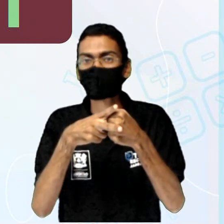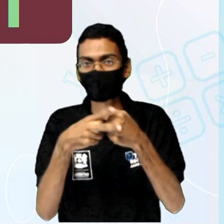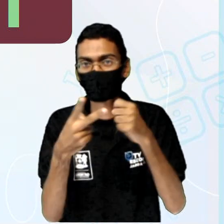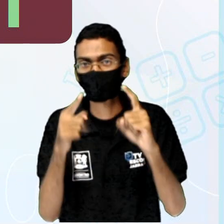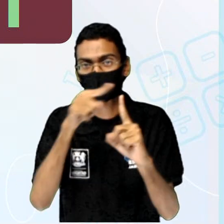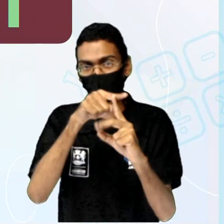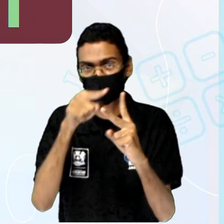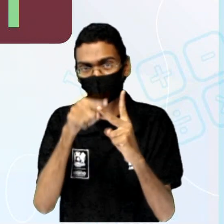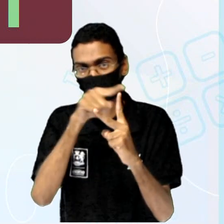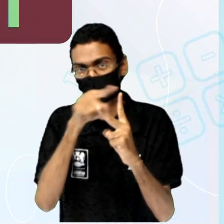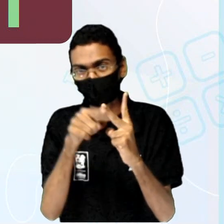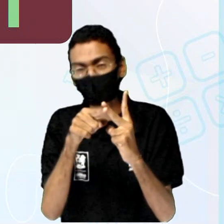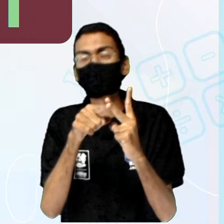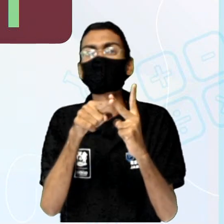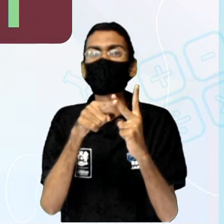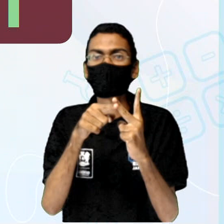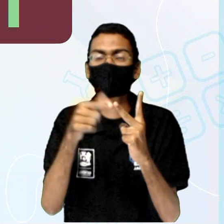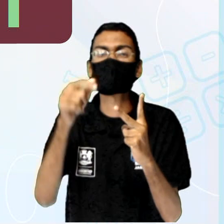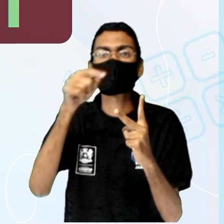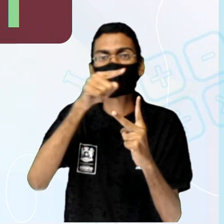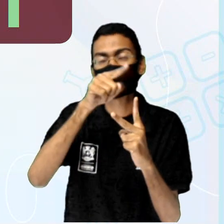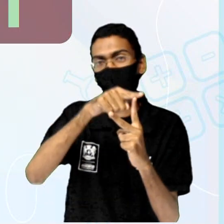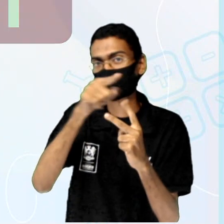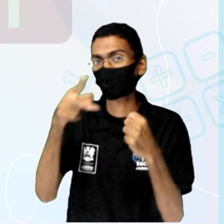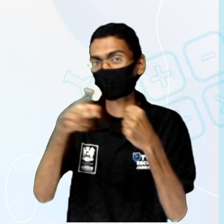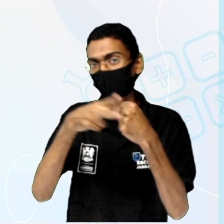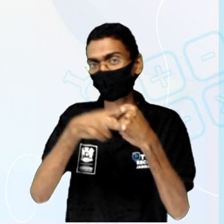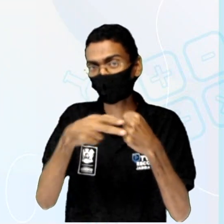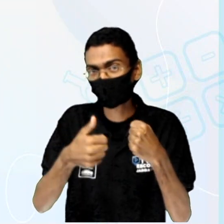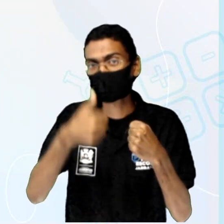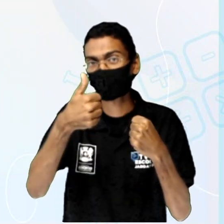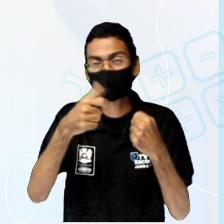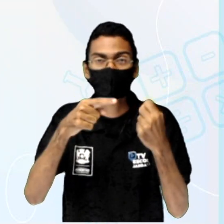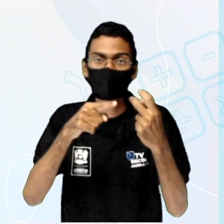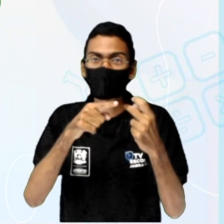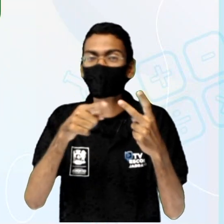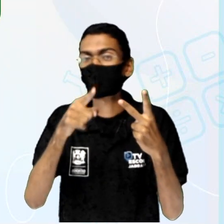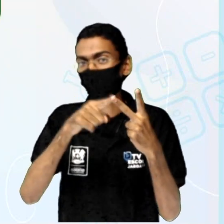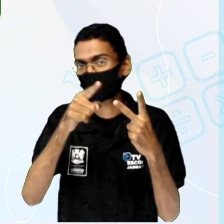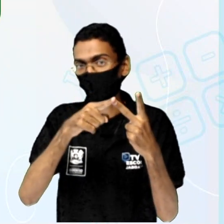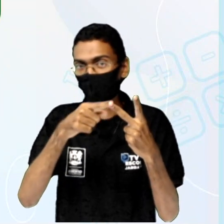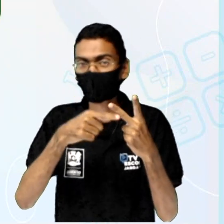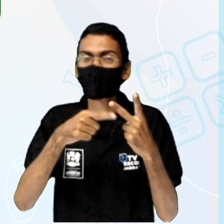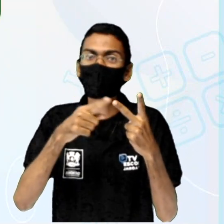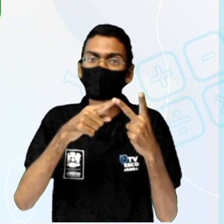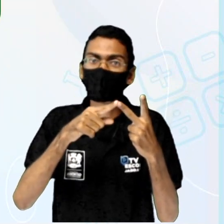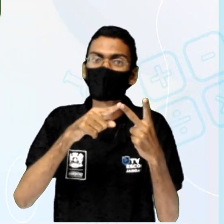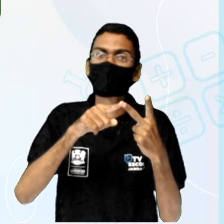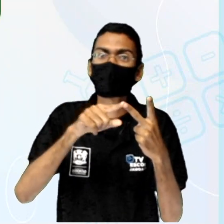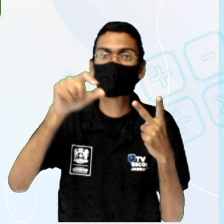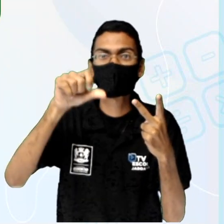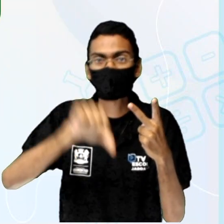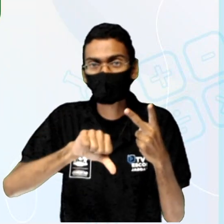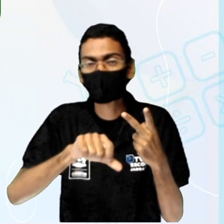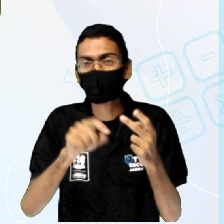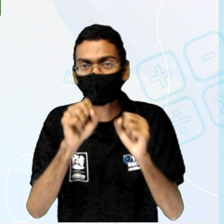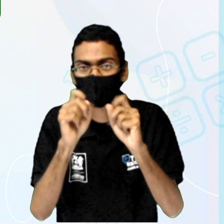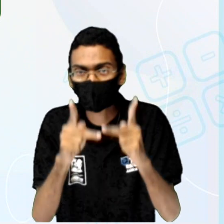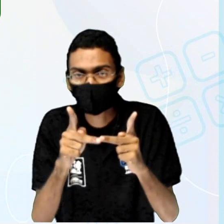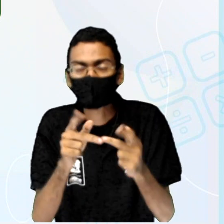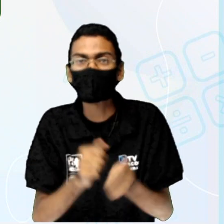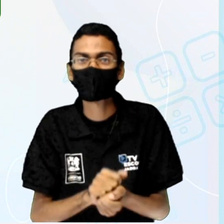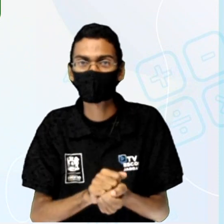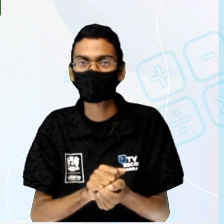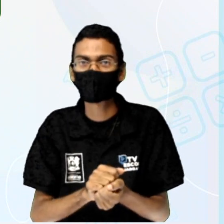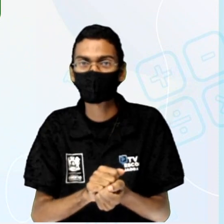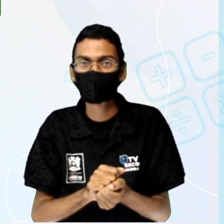e os verbos regulares. E os verbos regulares é o que a gente está estudando agora. E a regra geral diz que